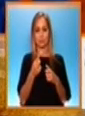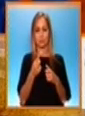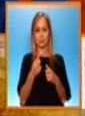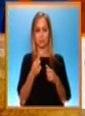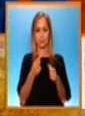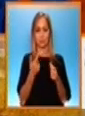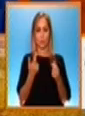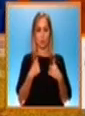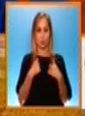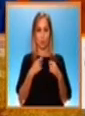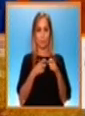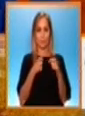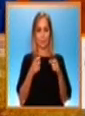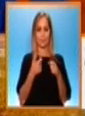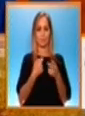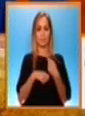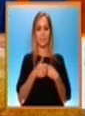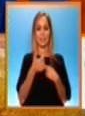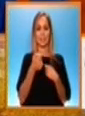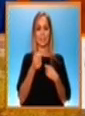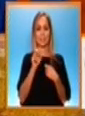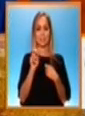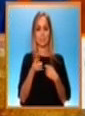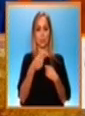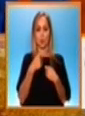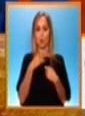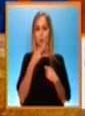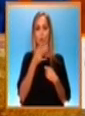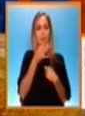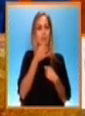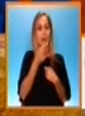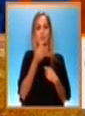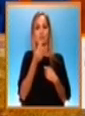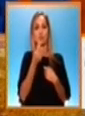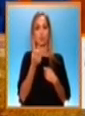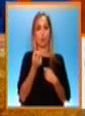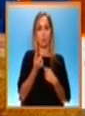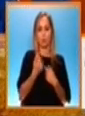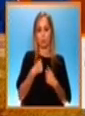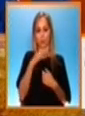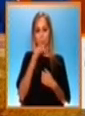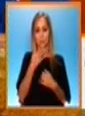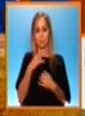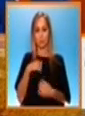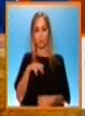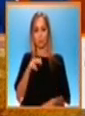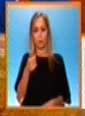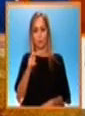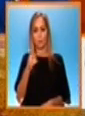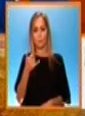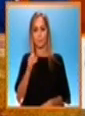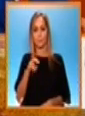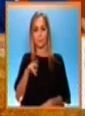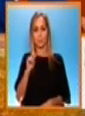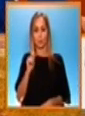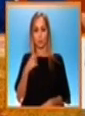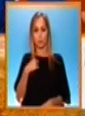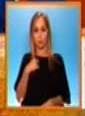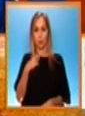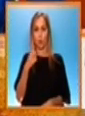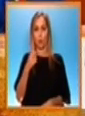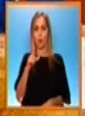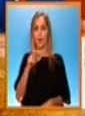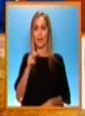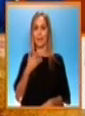bilhetes são 15 euros. Eu não sou ninguém para falar se é muito, se é pouco, se não sei o quê. Mas eu, se for ver uma Beyoncé ou uma Lady Gaga, não vou pagar menos de 180